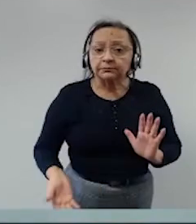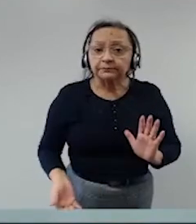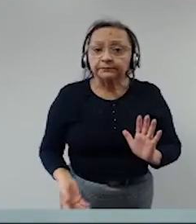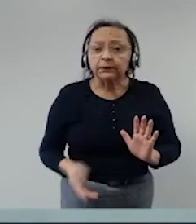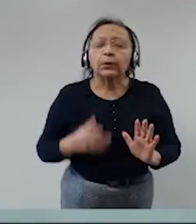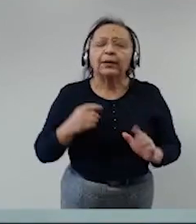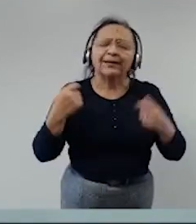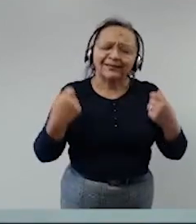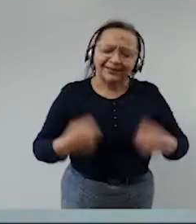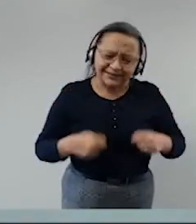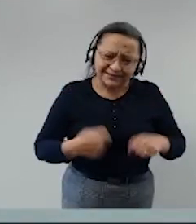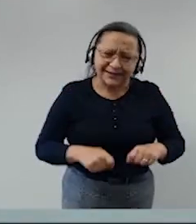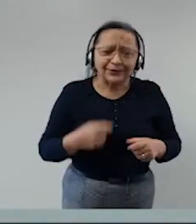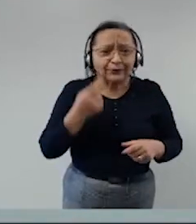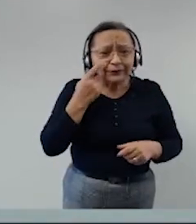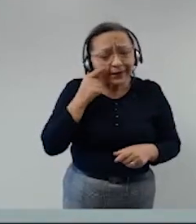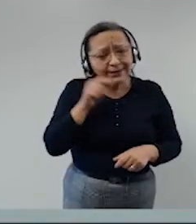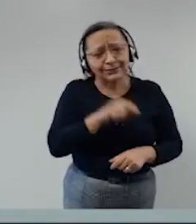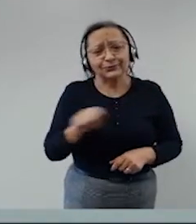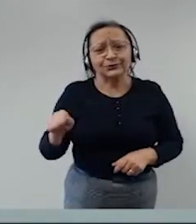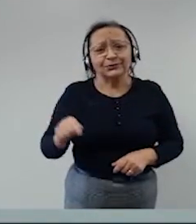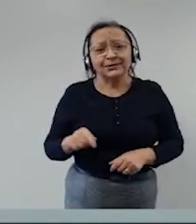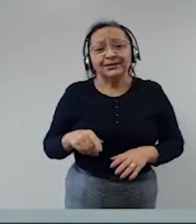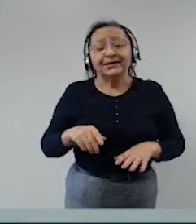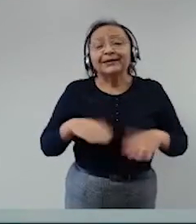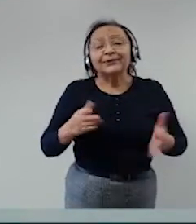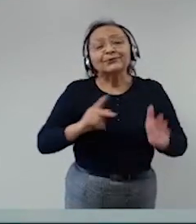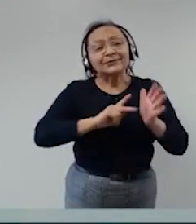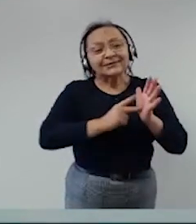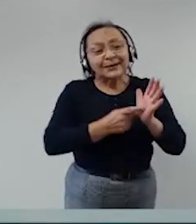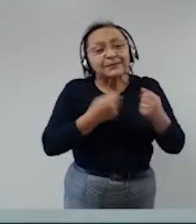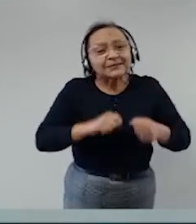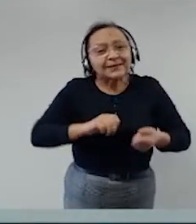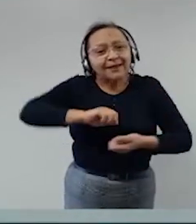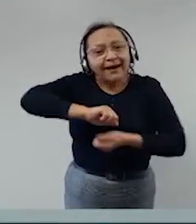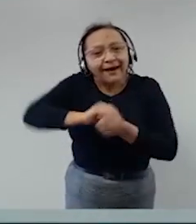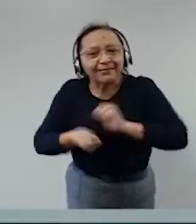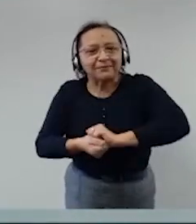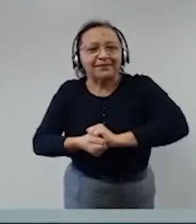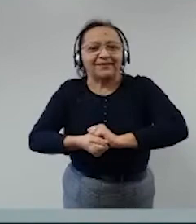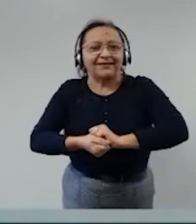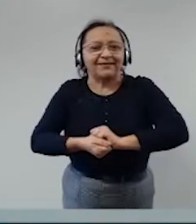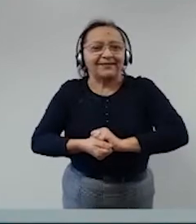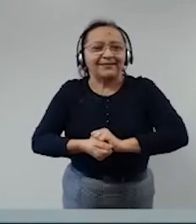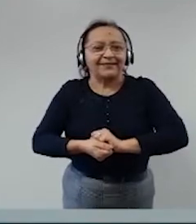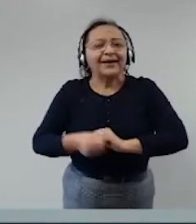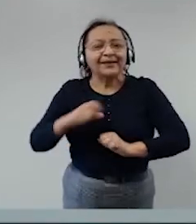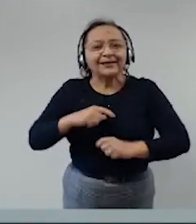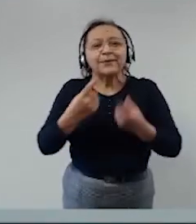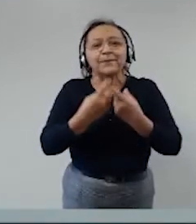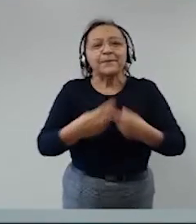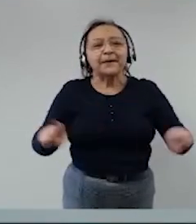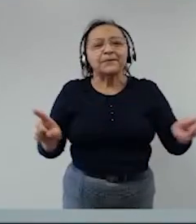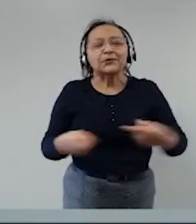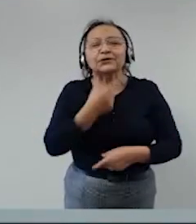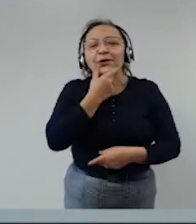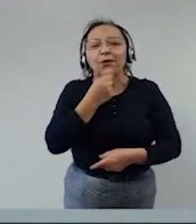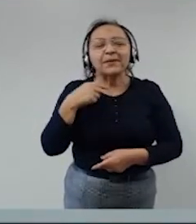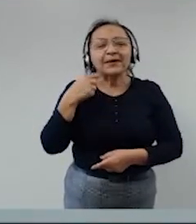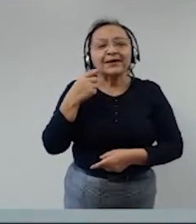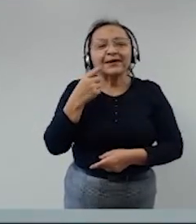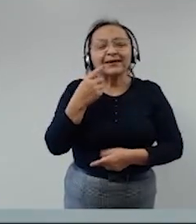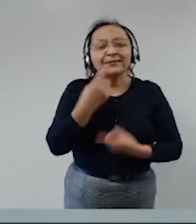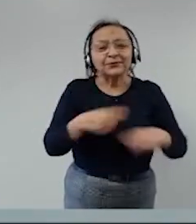É necessário dar conta disso. Então, os sindicatos precisam se reinventar. Aquela música de Djavan é perfeita.